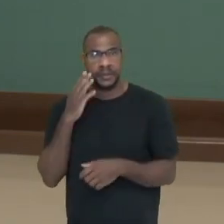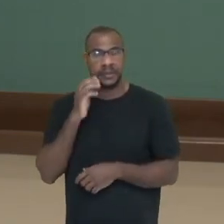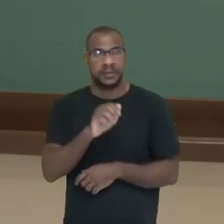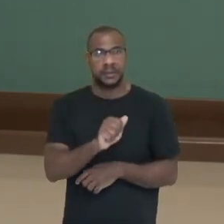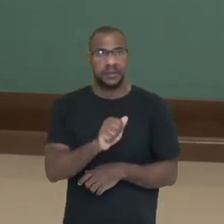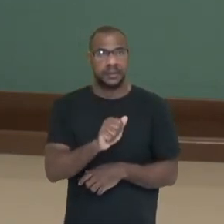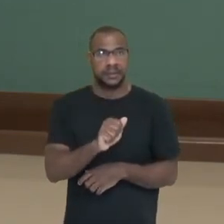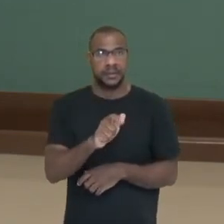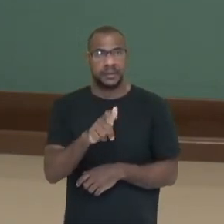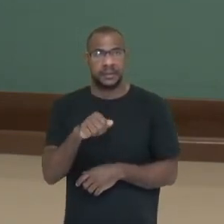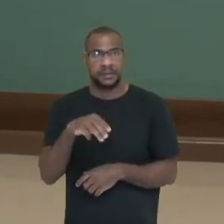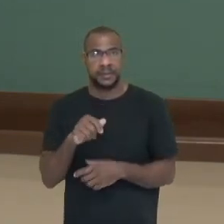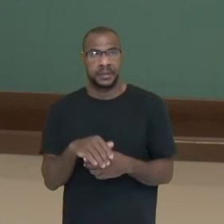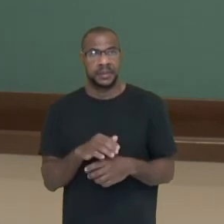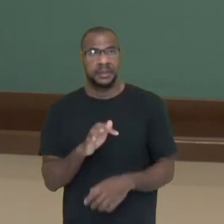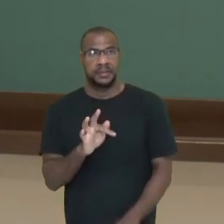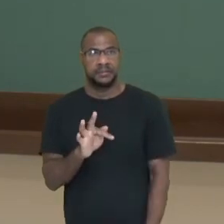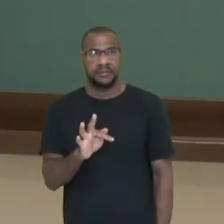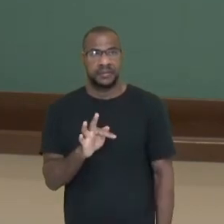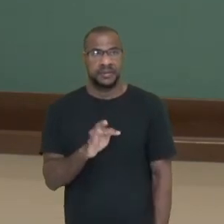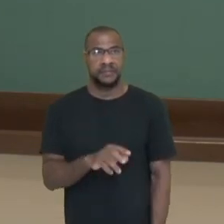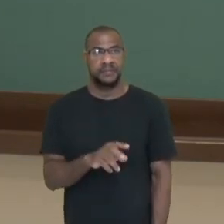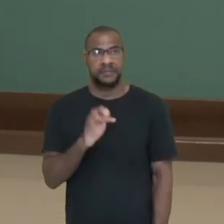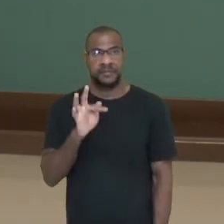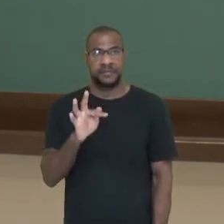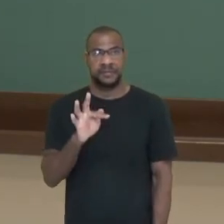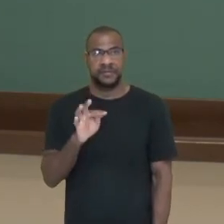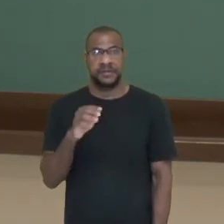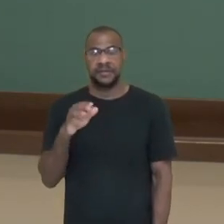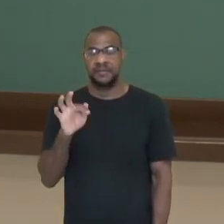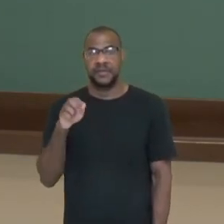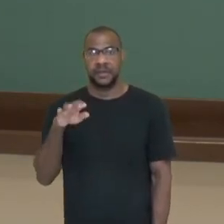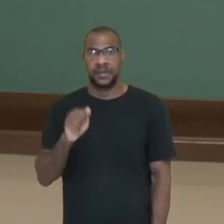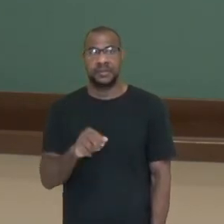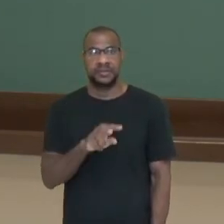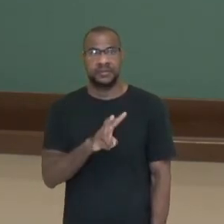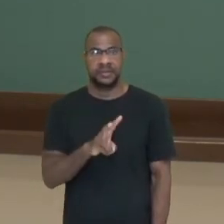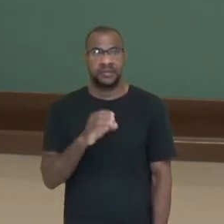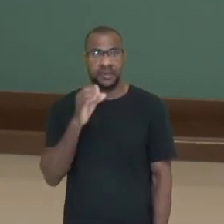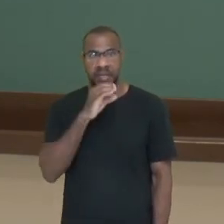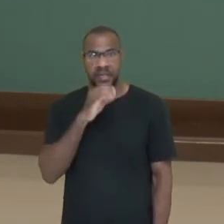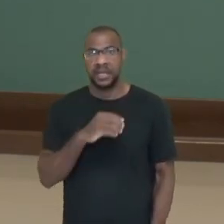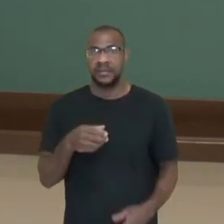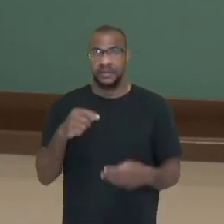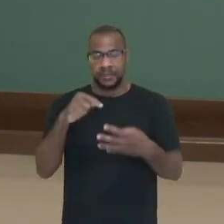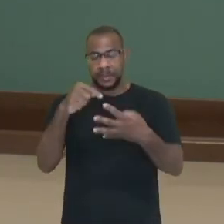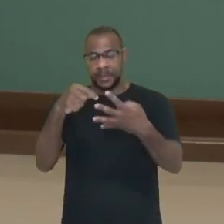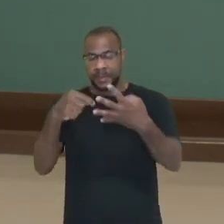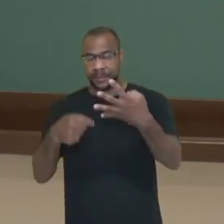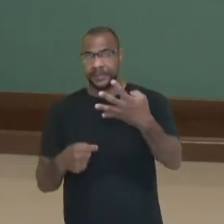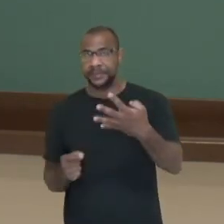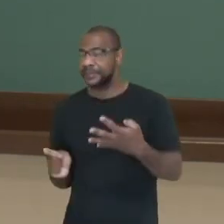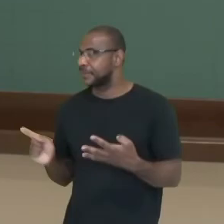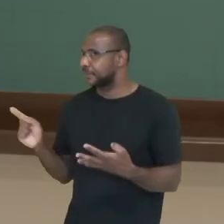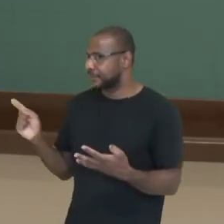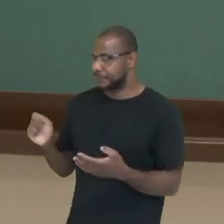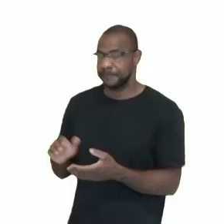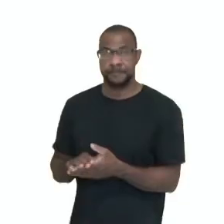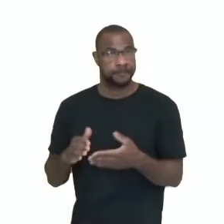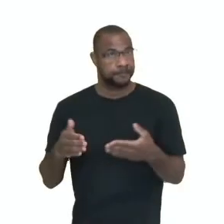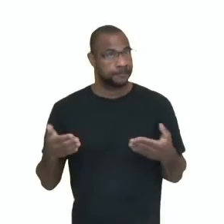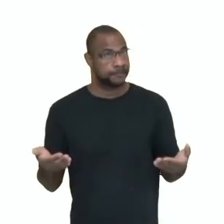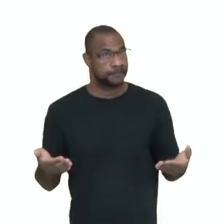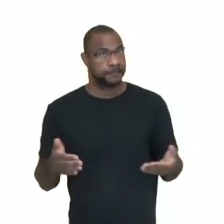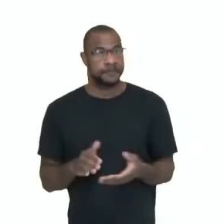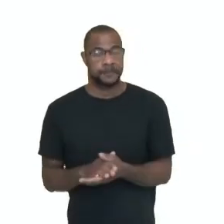velocidade, o L é o comprimento da corda e o N é o número de harmônicos. Pessoal, por exemplo, olha só,